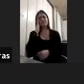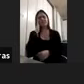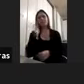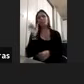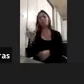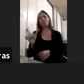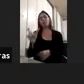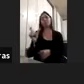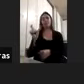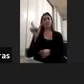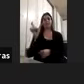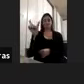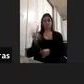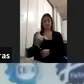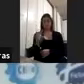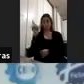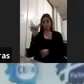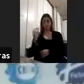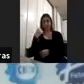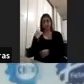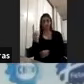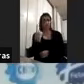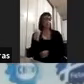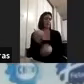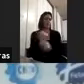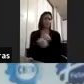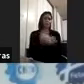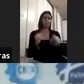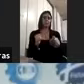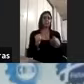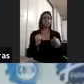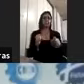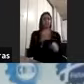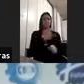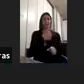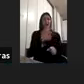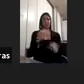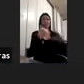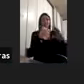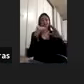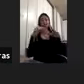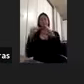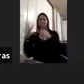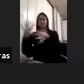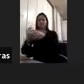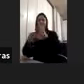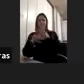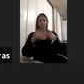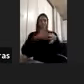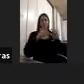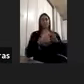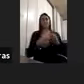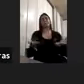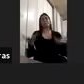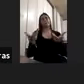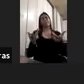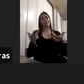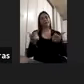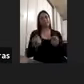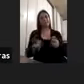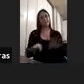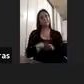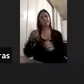nas redes sociais tem funcionado. E eu dou meu testemunho com essa narrativa.